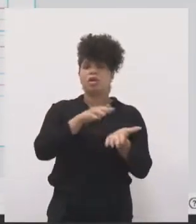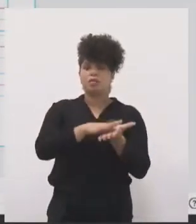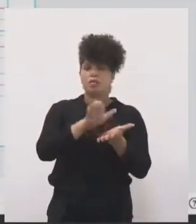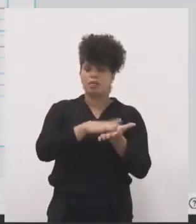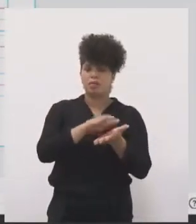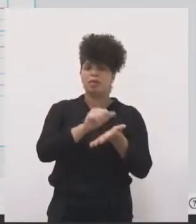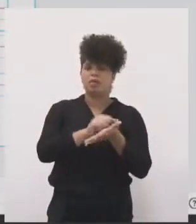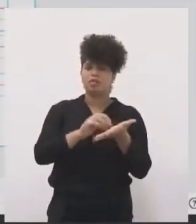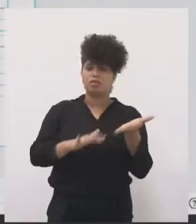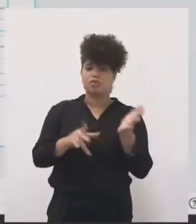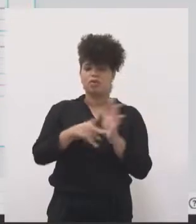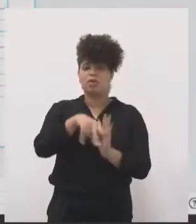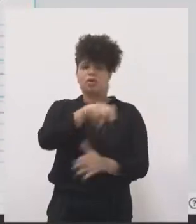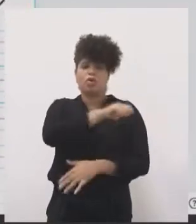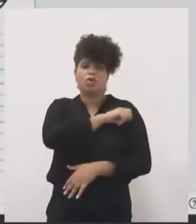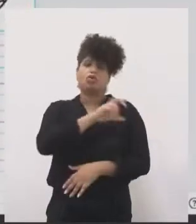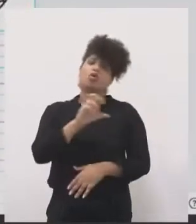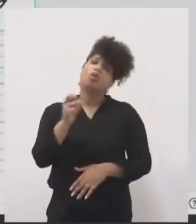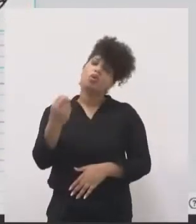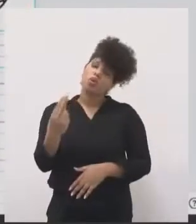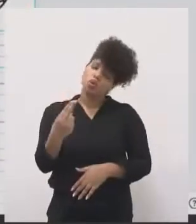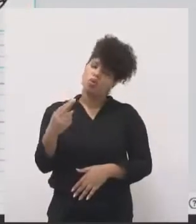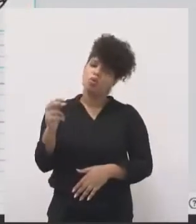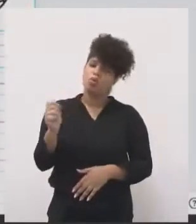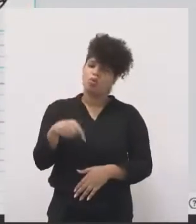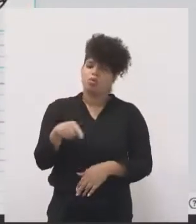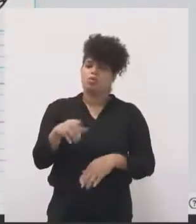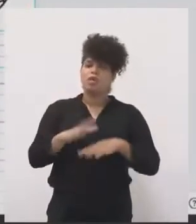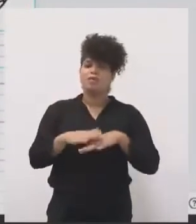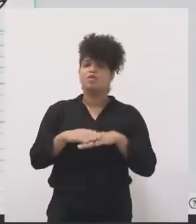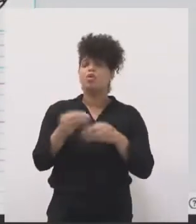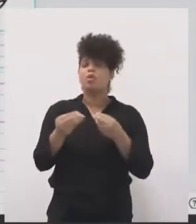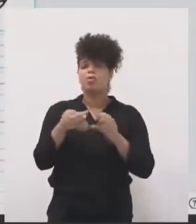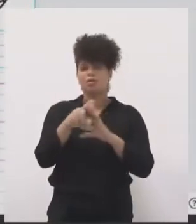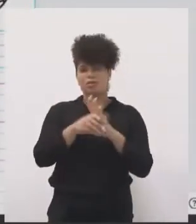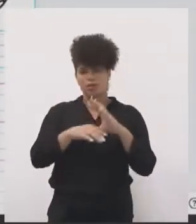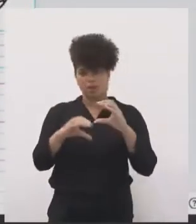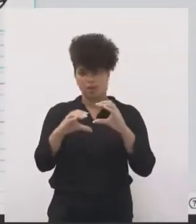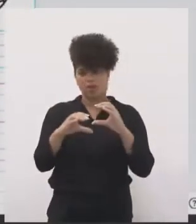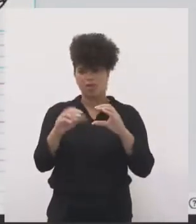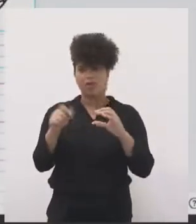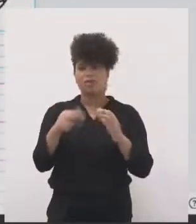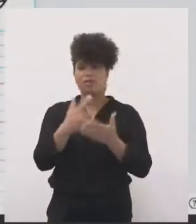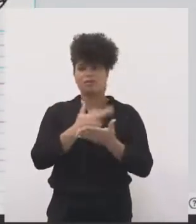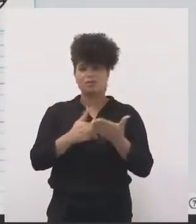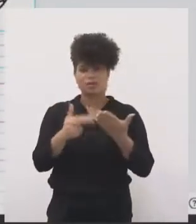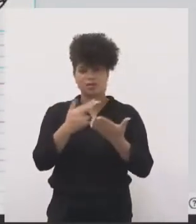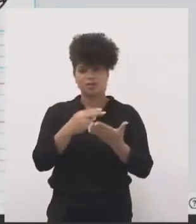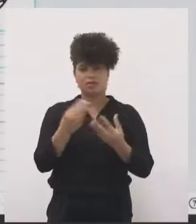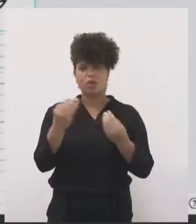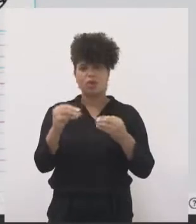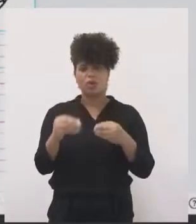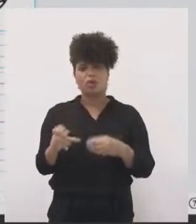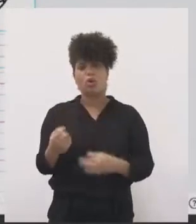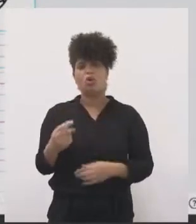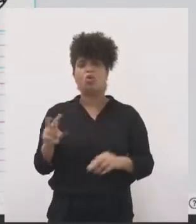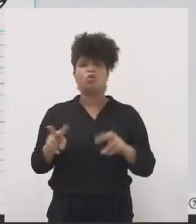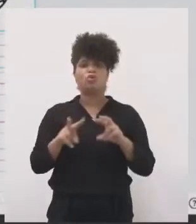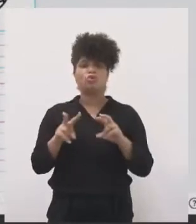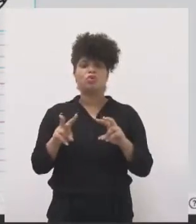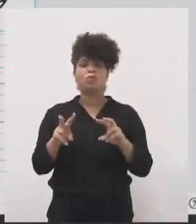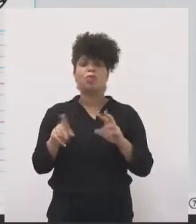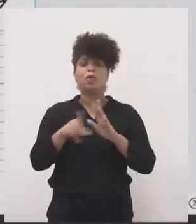atividade para o aluno, ou o aluno também ele pode fazer pelo próprio Canva, colocando as figurinhas, ou colocando o